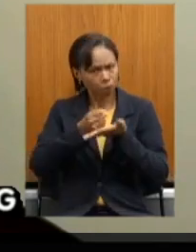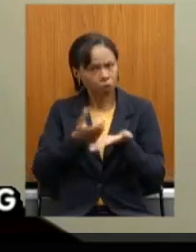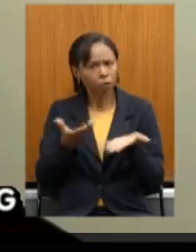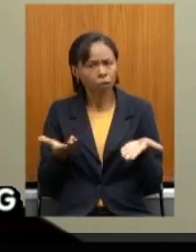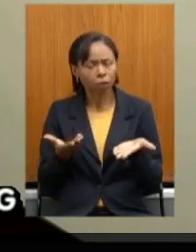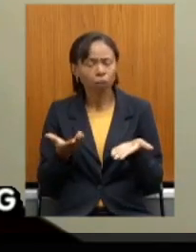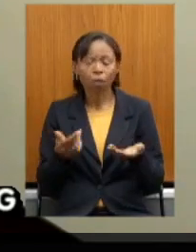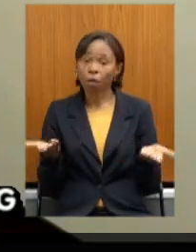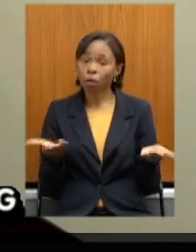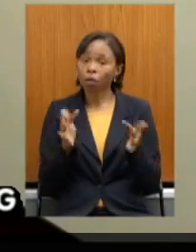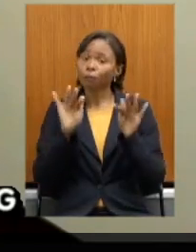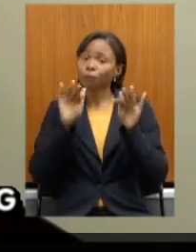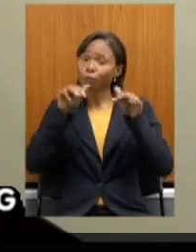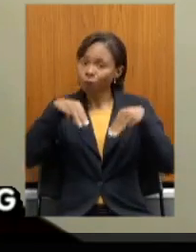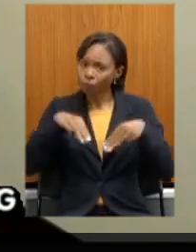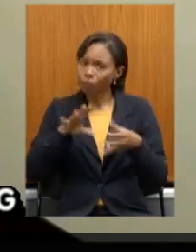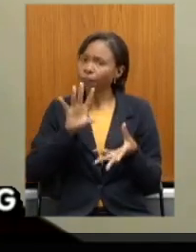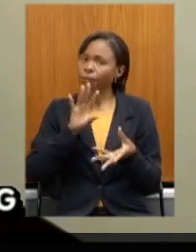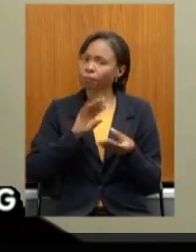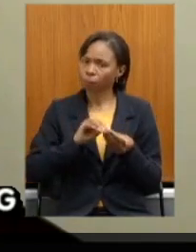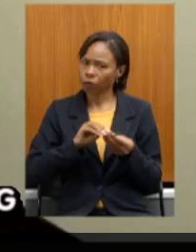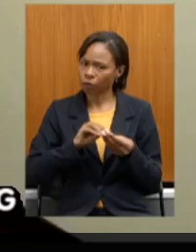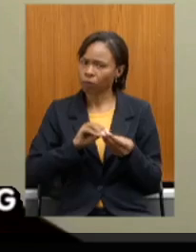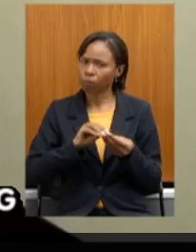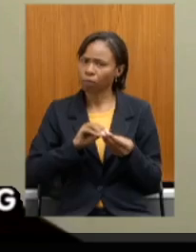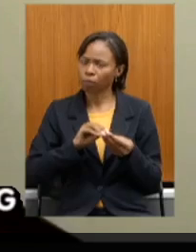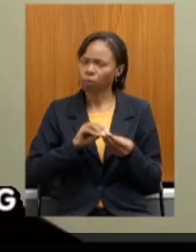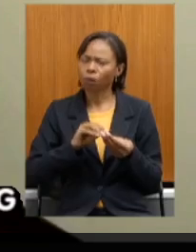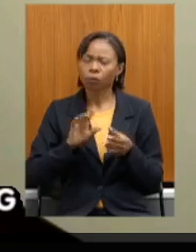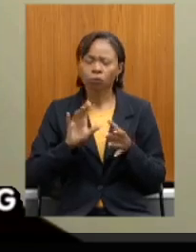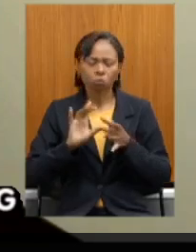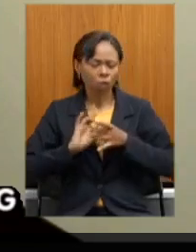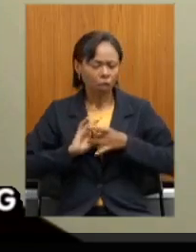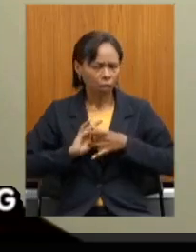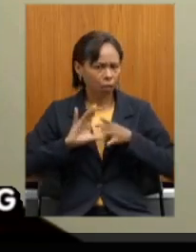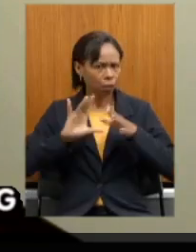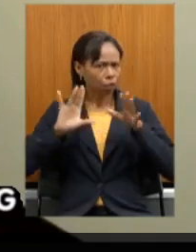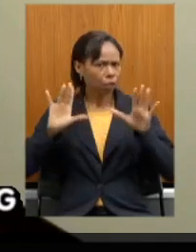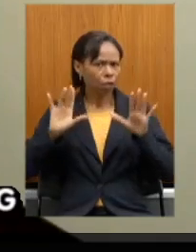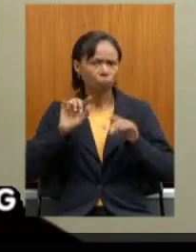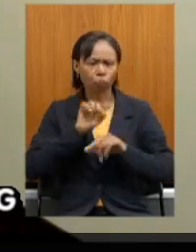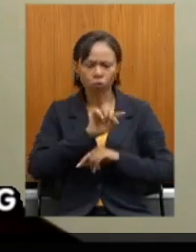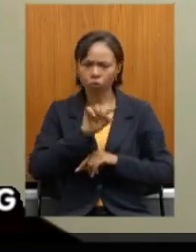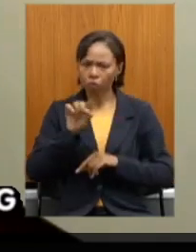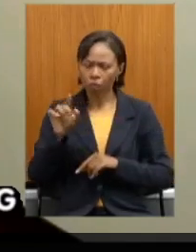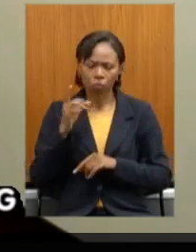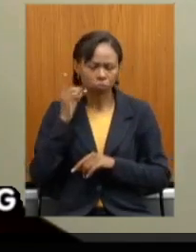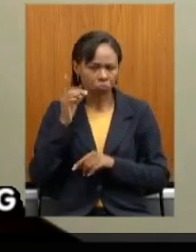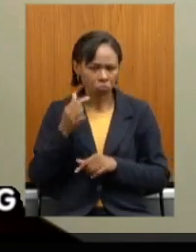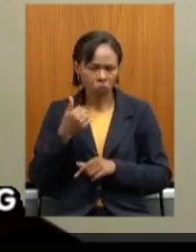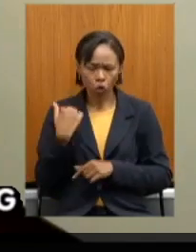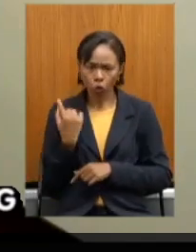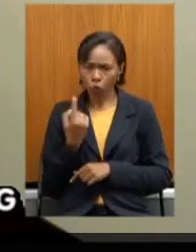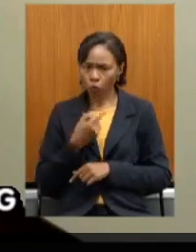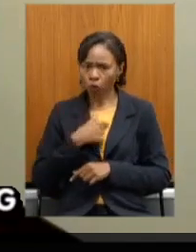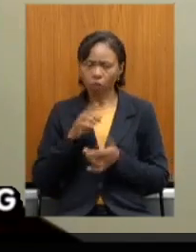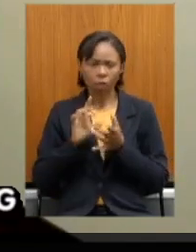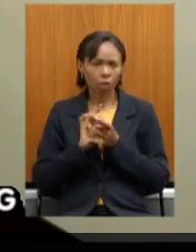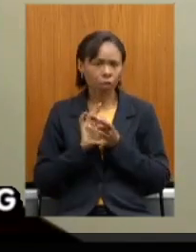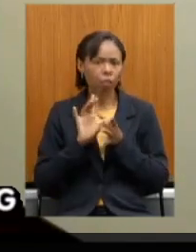Finalizo, senhores deputados, colocando sempre à disposição dos senhores e demais